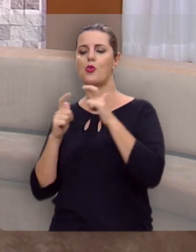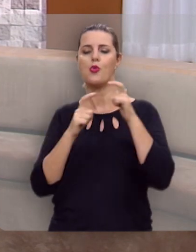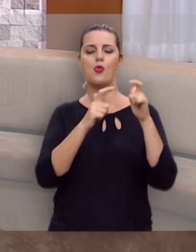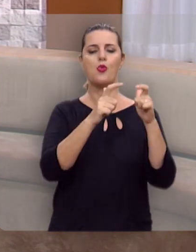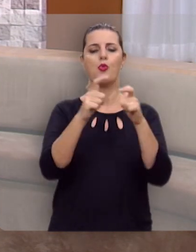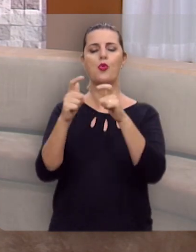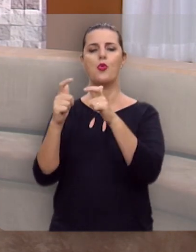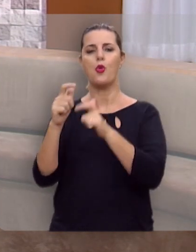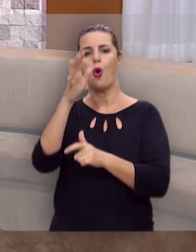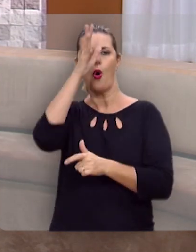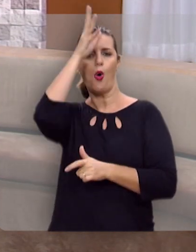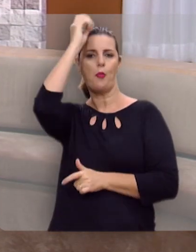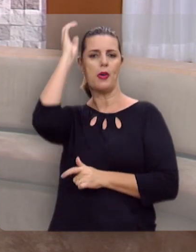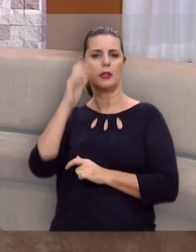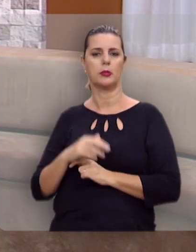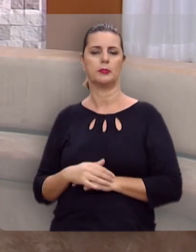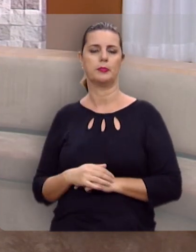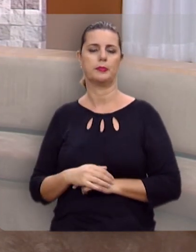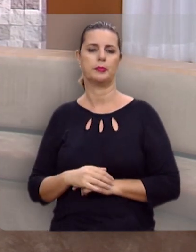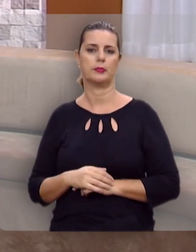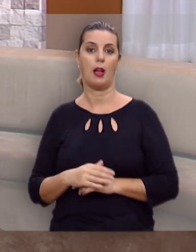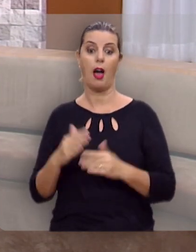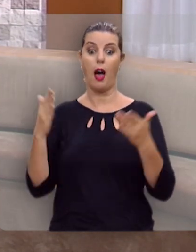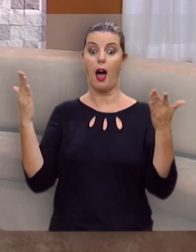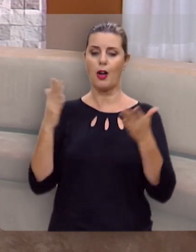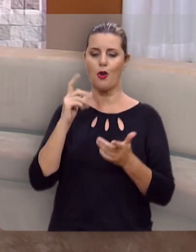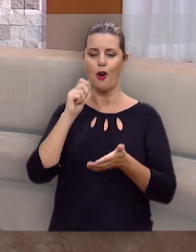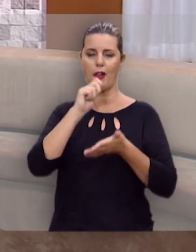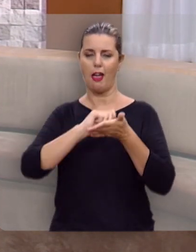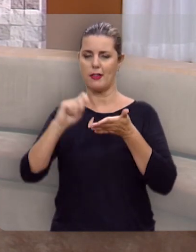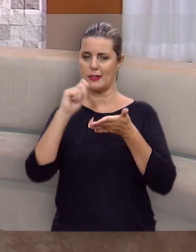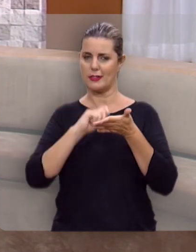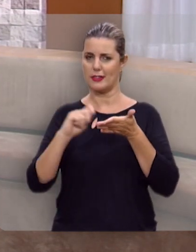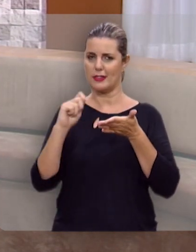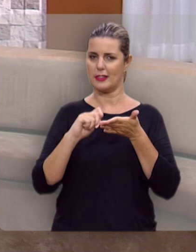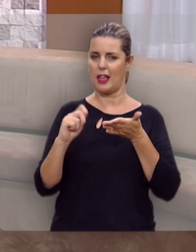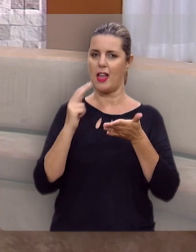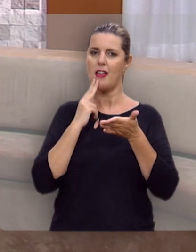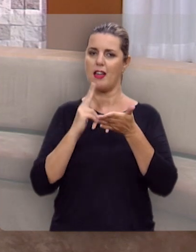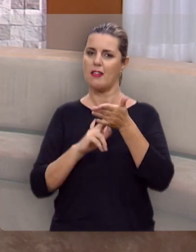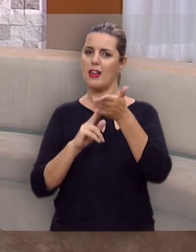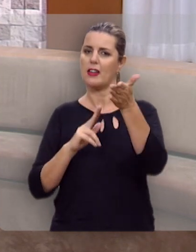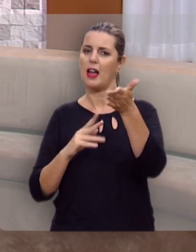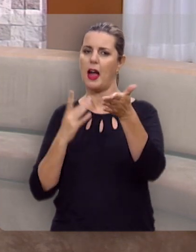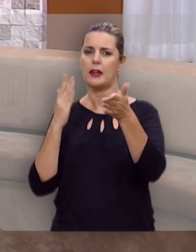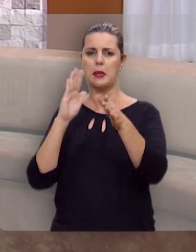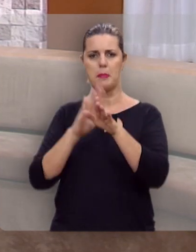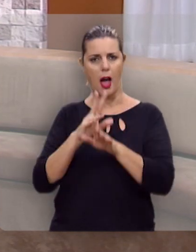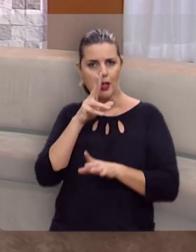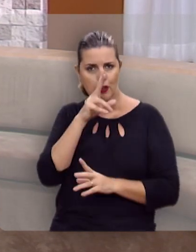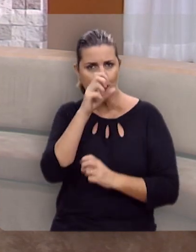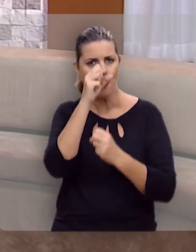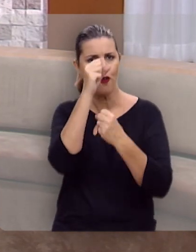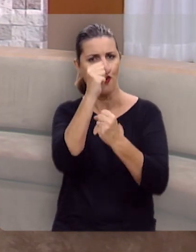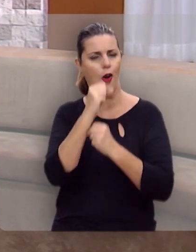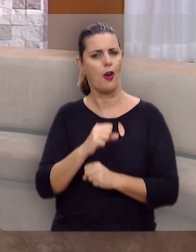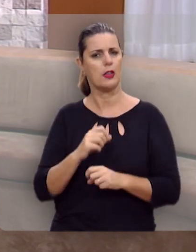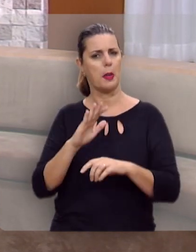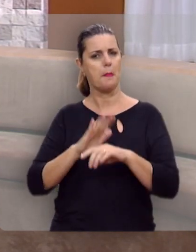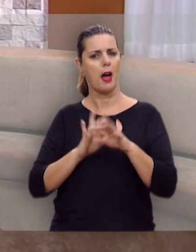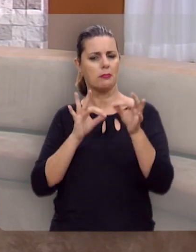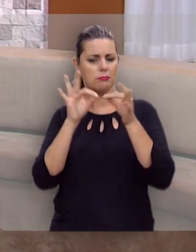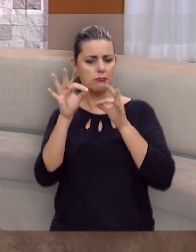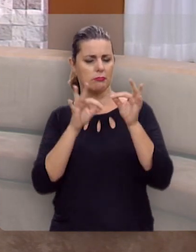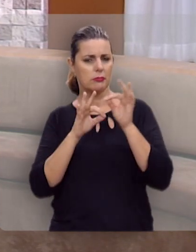mais diversas províncias do Império Romano, agora escreve a sua carta mais robusta,